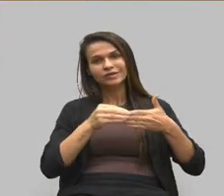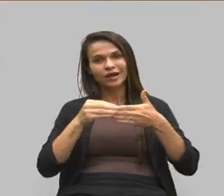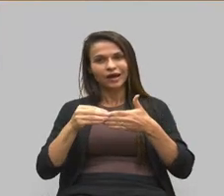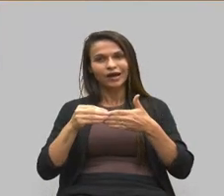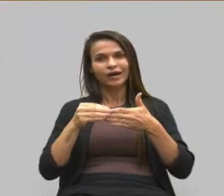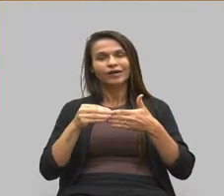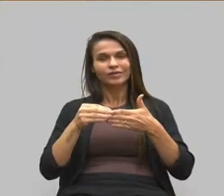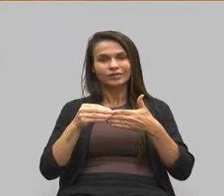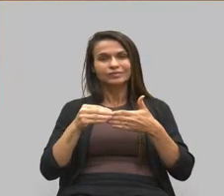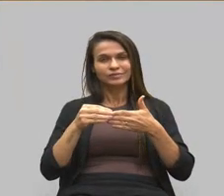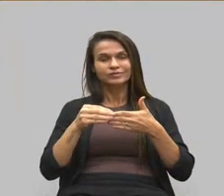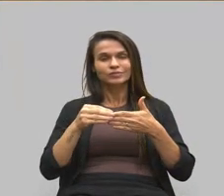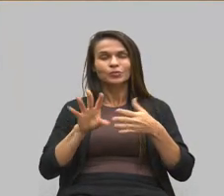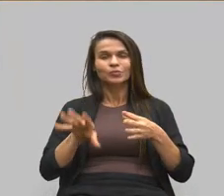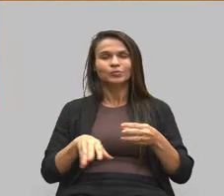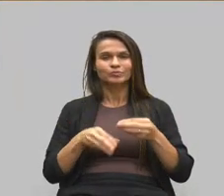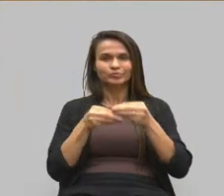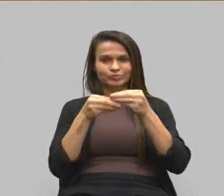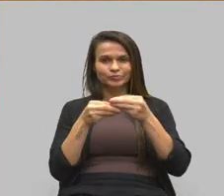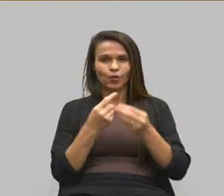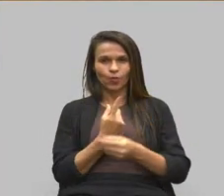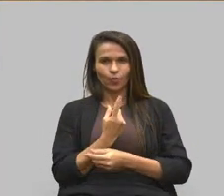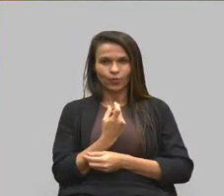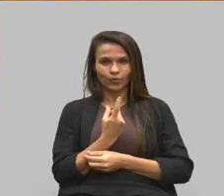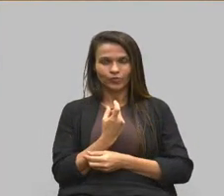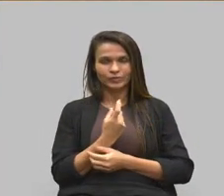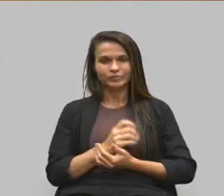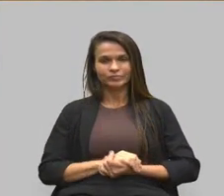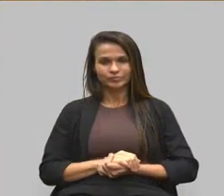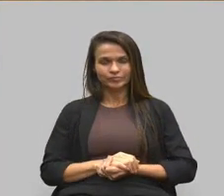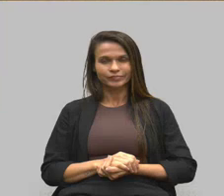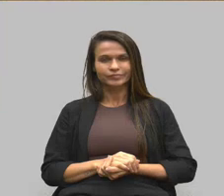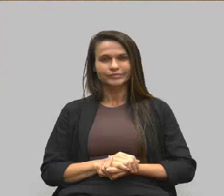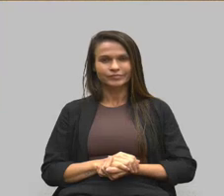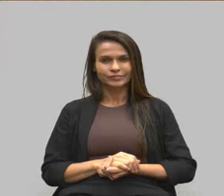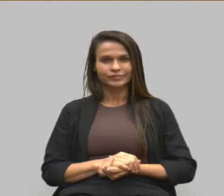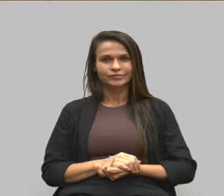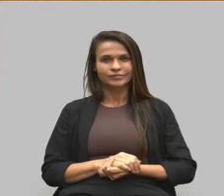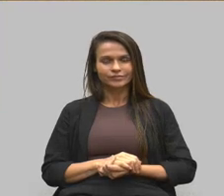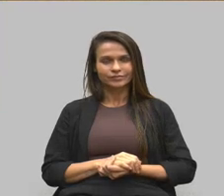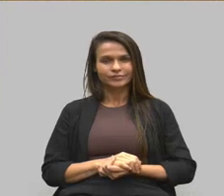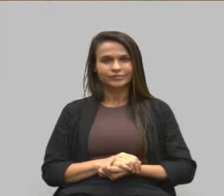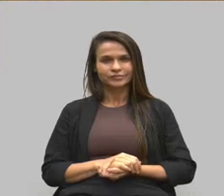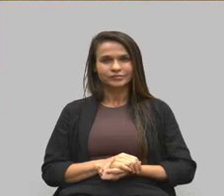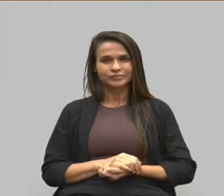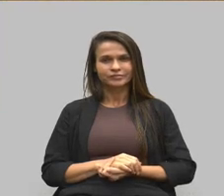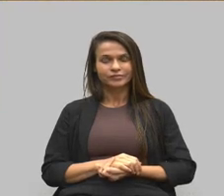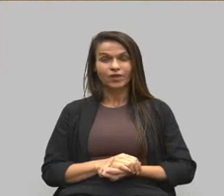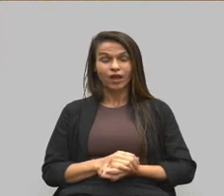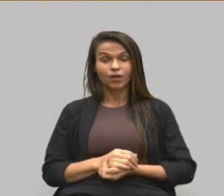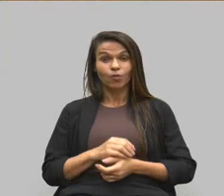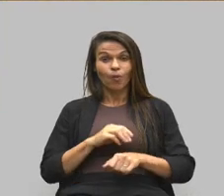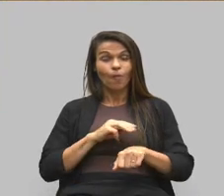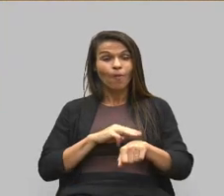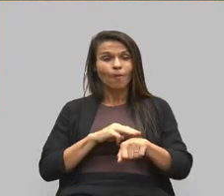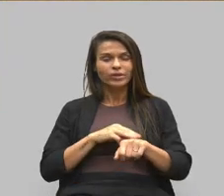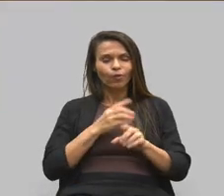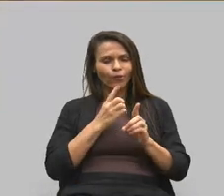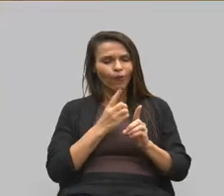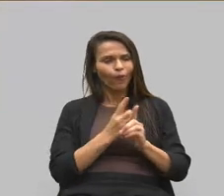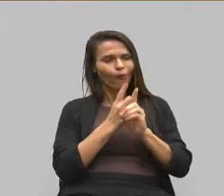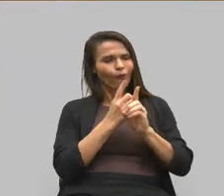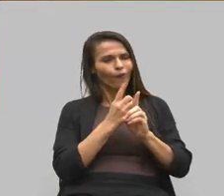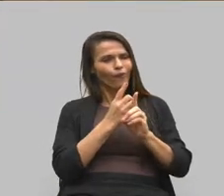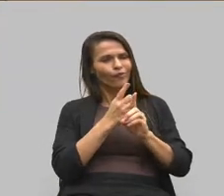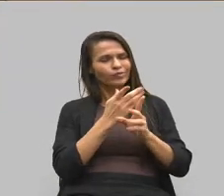contribuição única eh e eu quando te encontro pelos corredores te